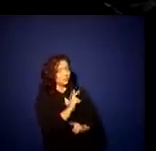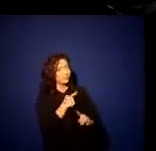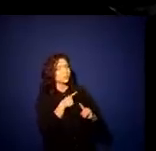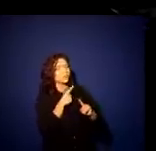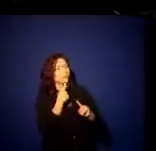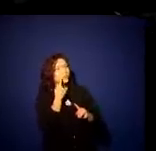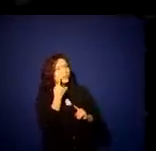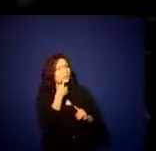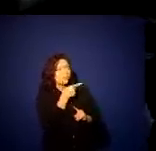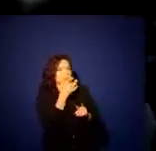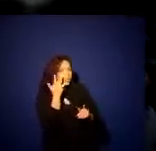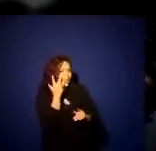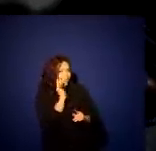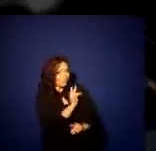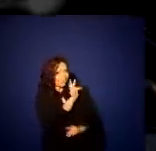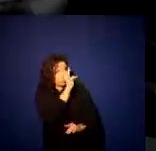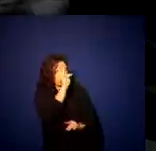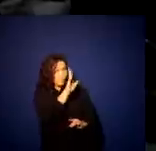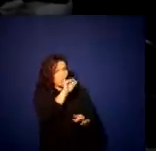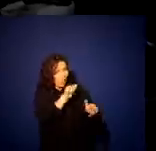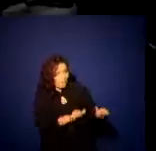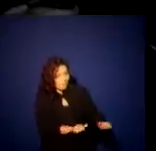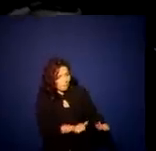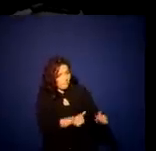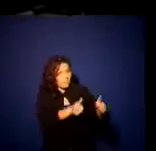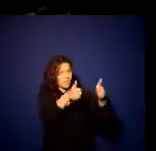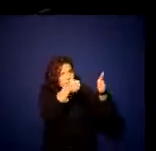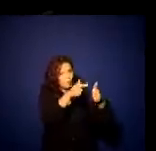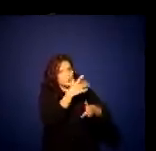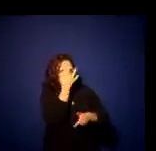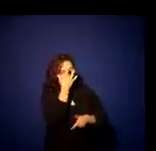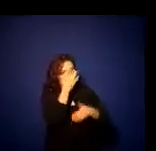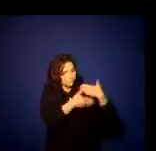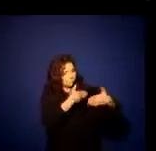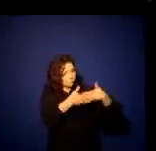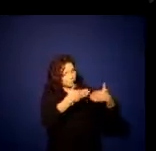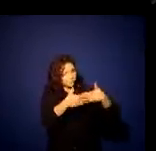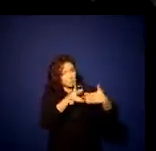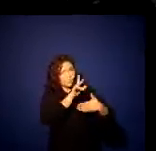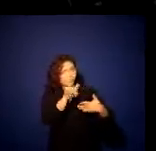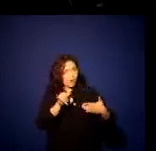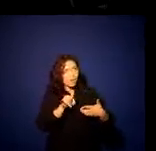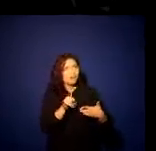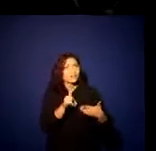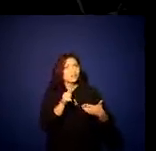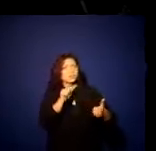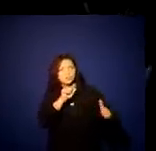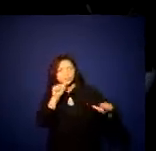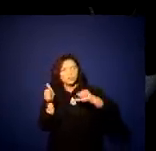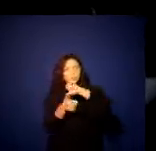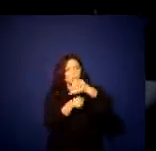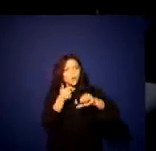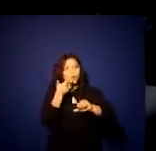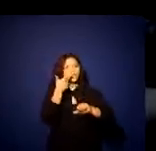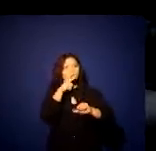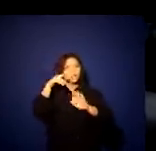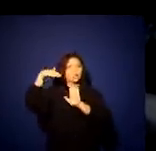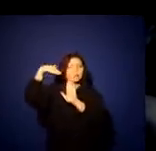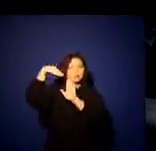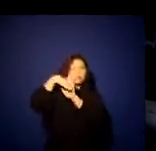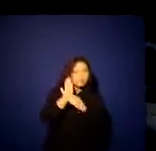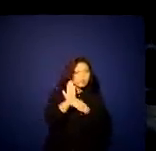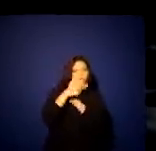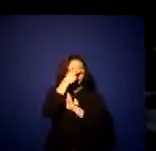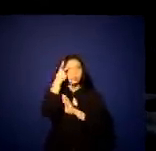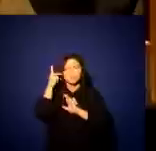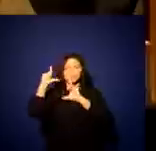você vê alguma luz no fim do túnel Quando que você acha que esse processo pode parar ou desacelerar o que que precisa acontecer para esse processo começar a ser revertido bom